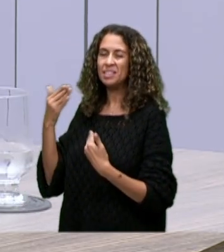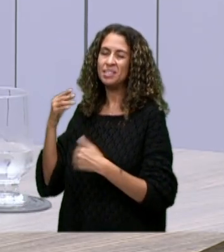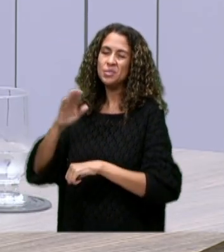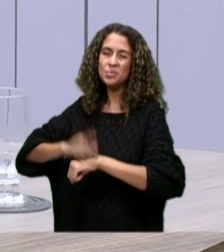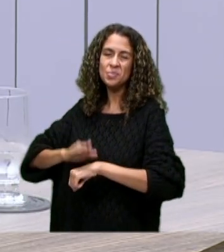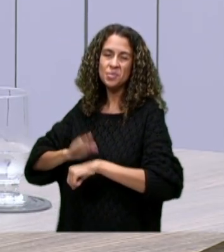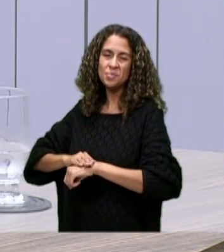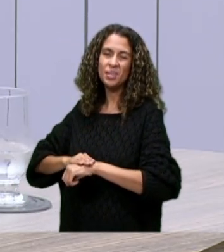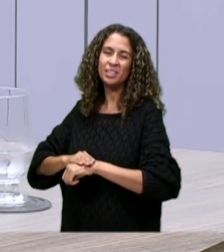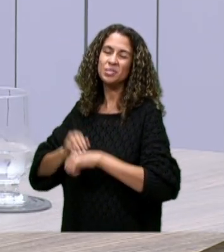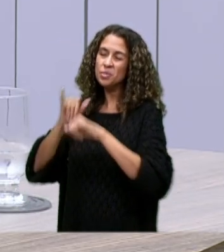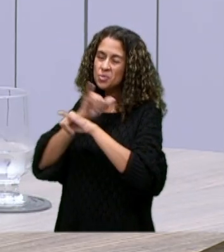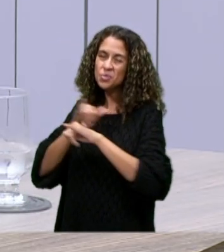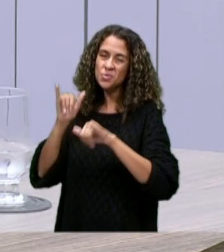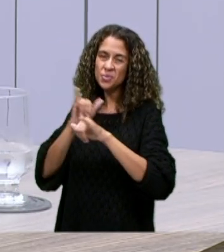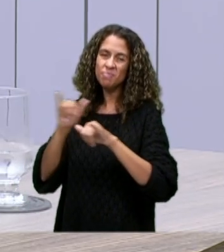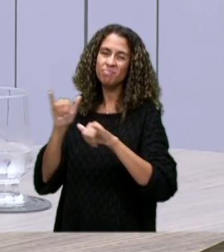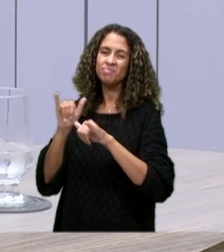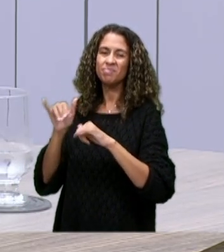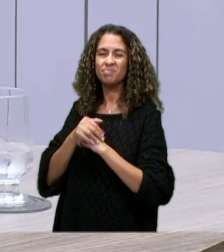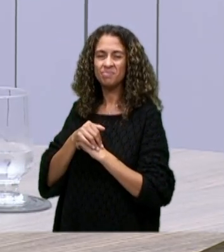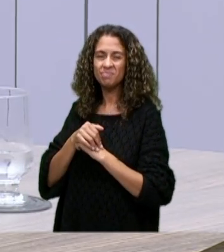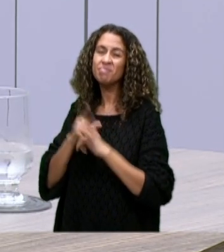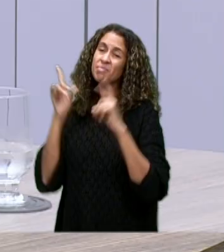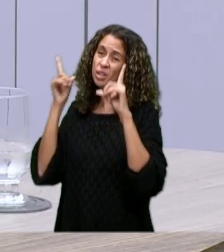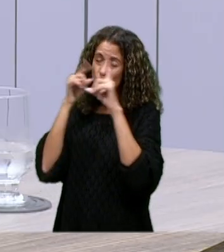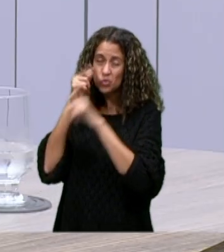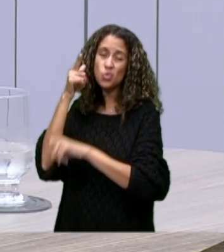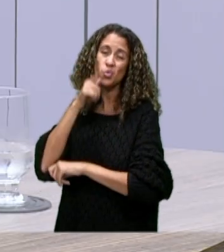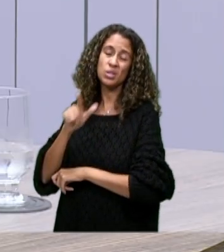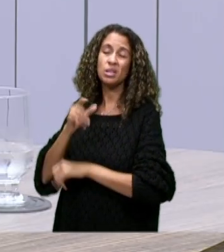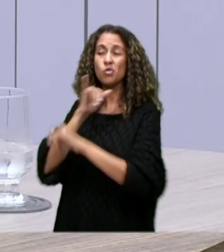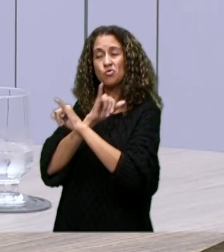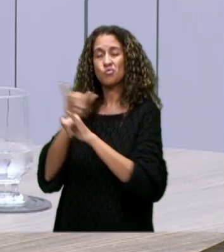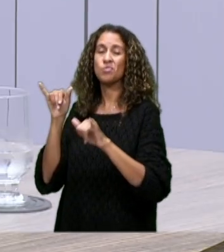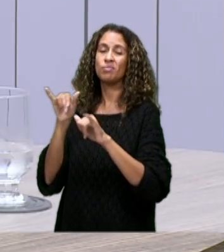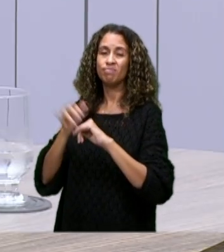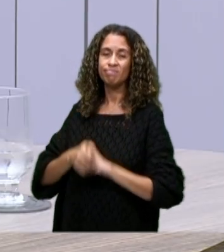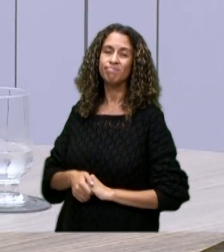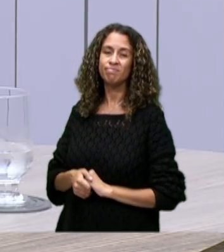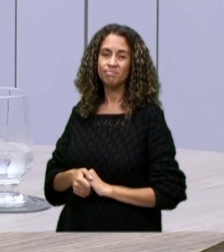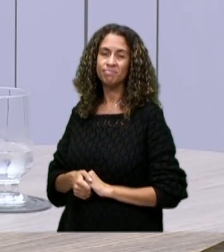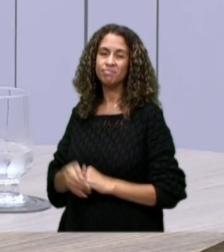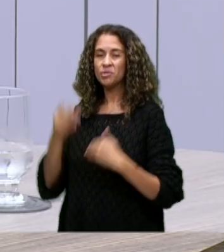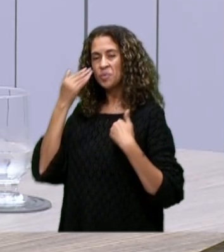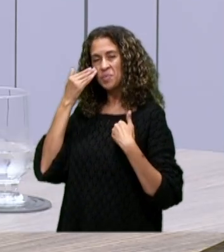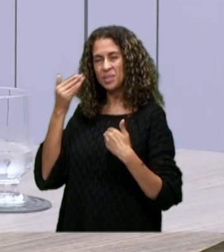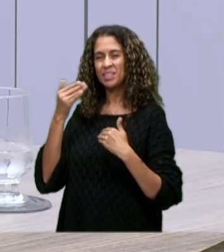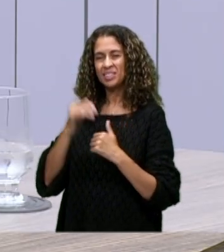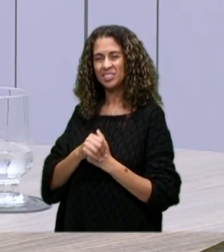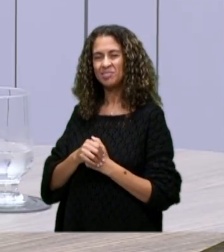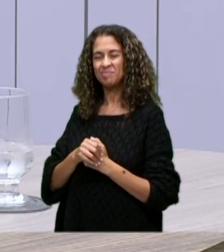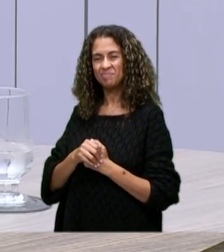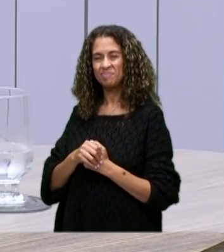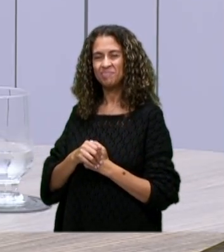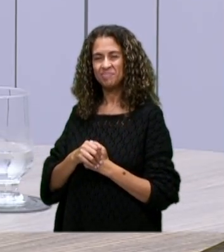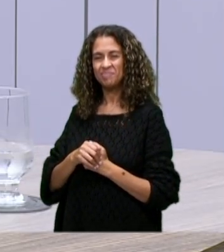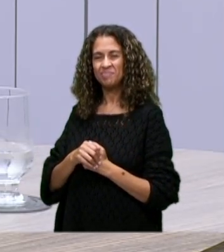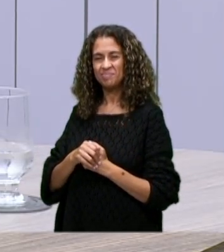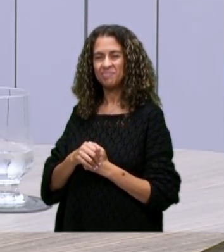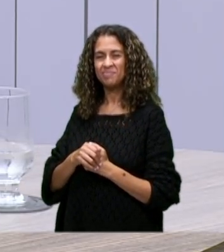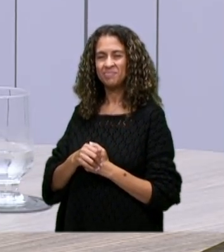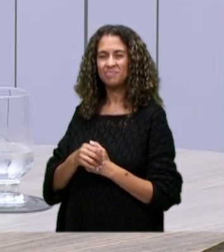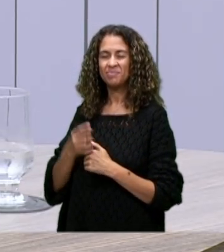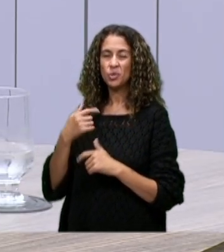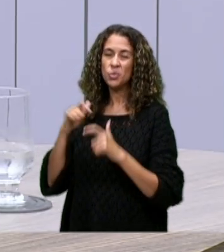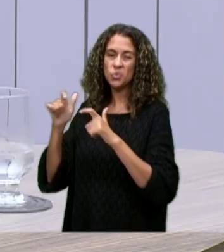espaço para poder divulgar a literatura, que é muito difícil conseguir espaço para divulgar. Isso é uma tragédia para a gente, né? A gente tem